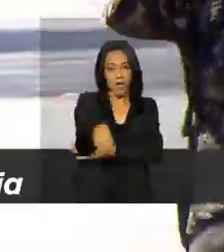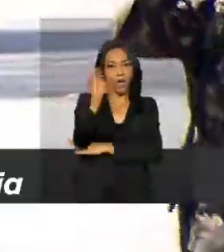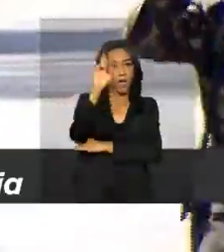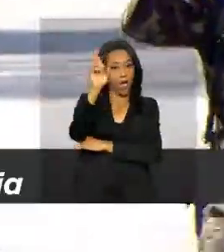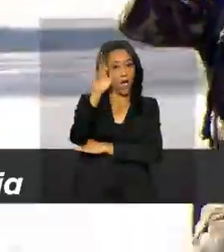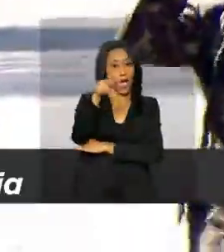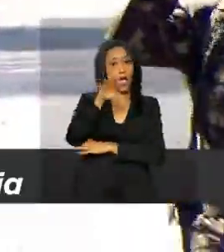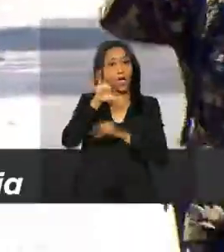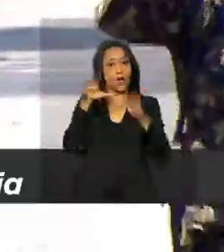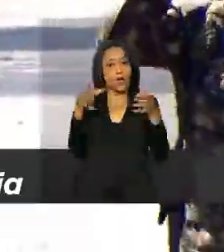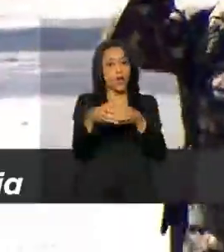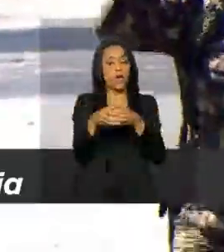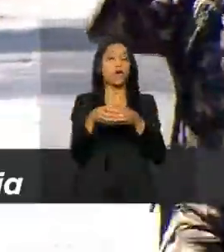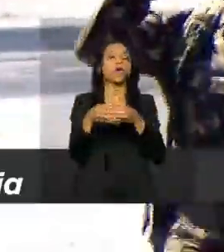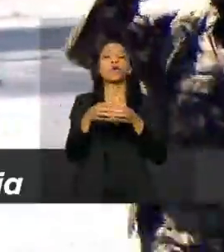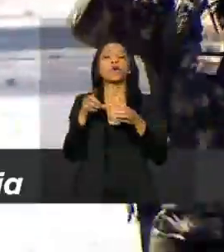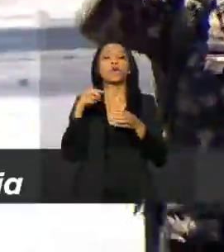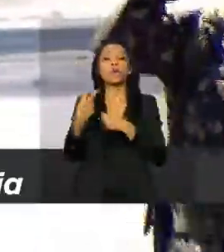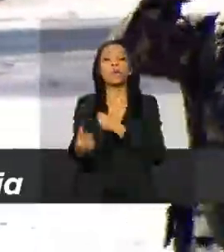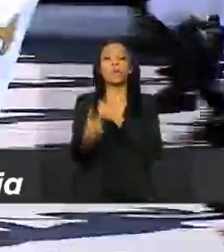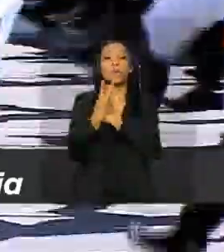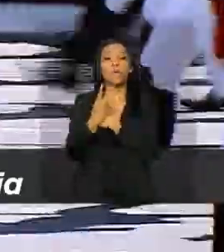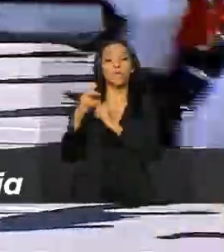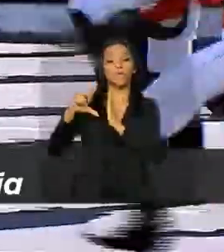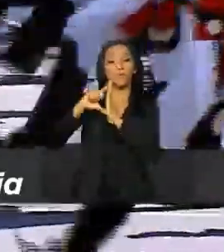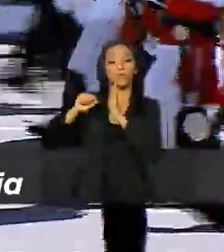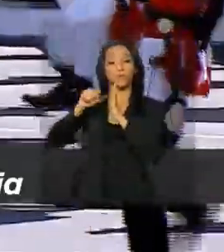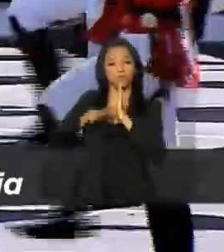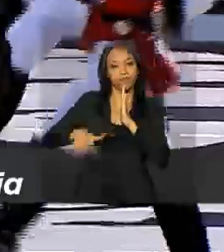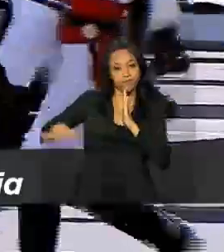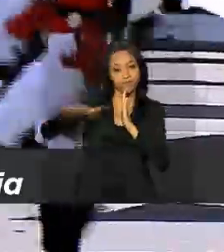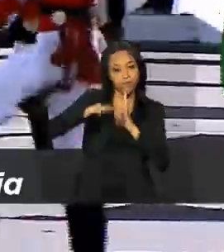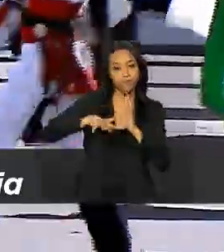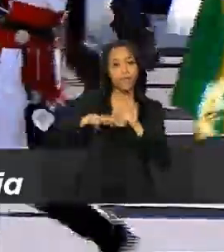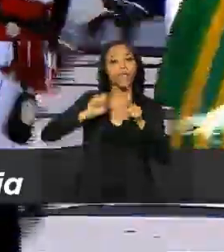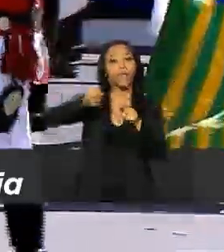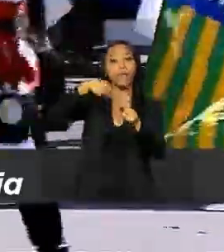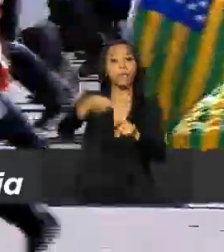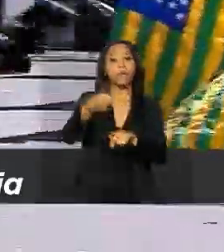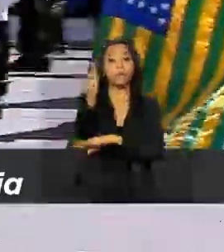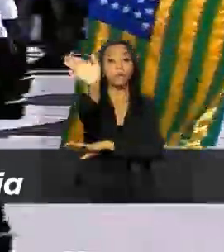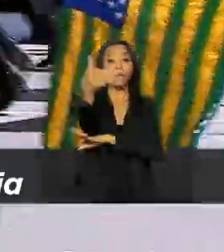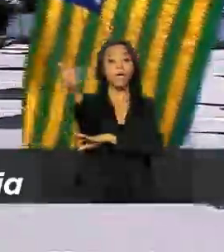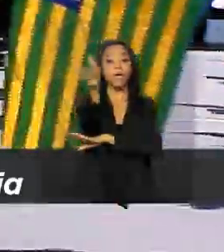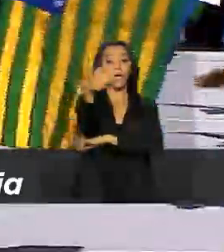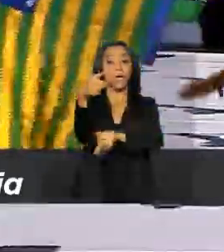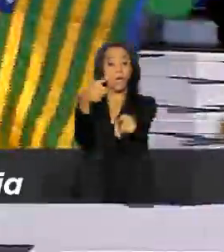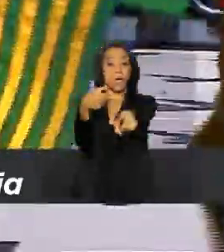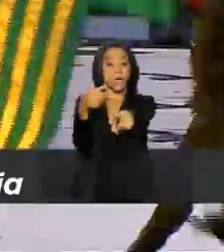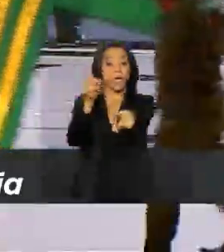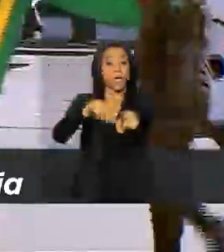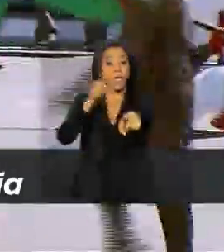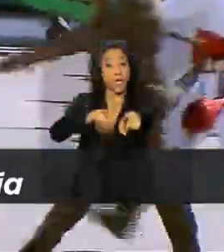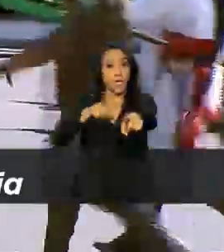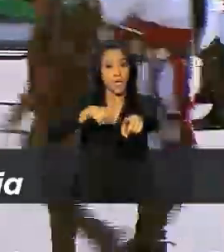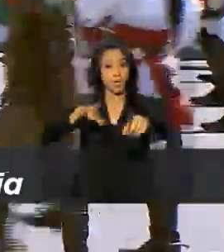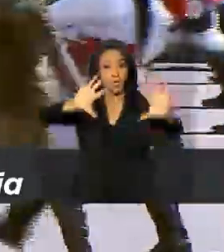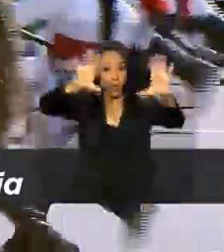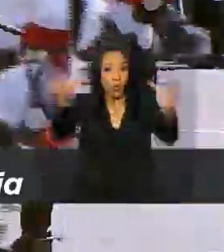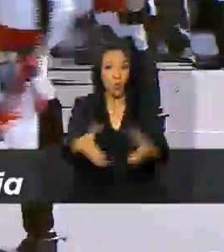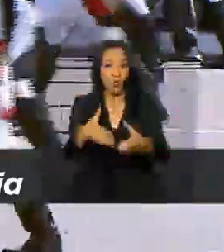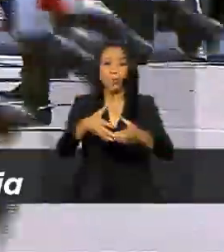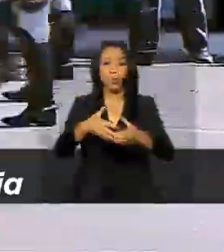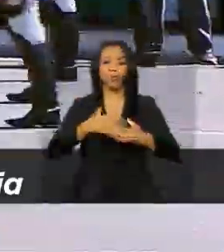Guarda Presidencial, e em seguida a linha de bandeiras históricas conduzida pelos Dragões da Independência.